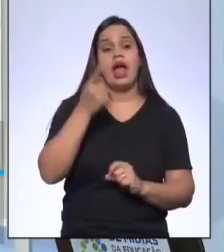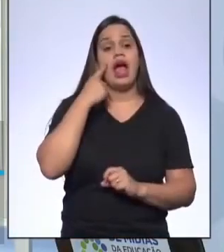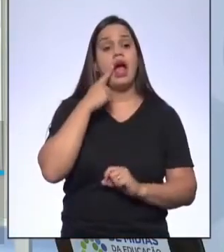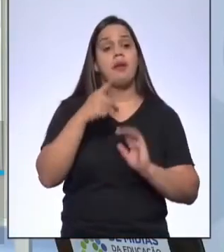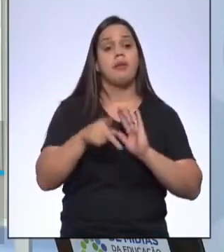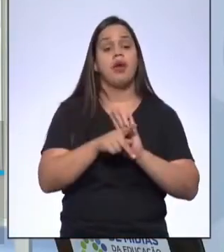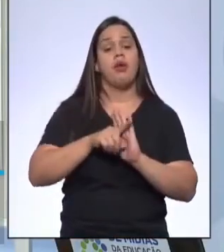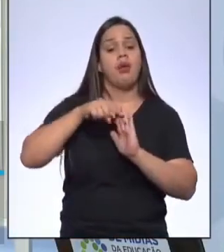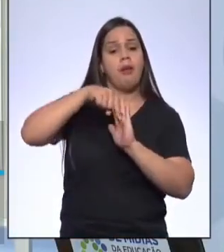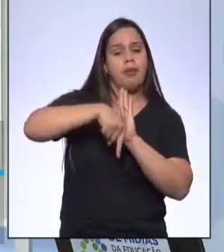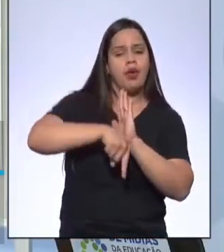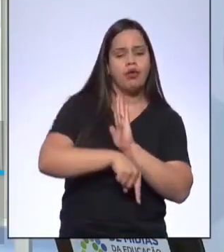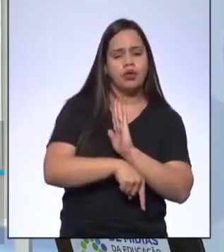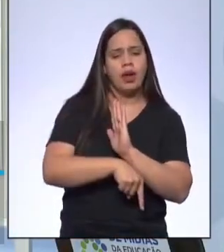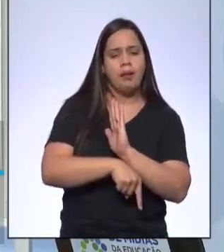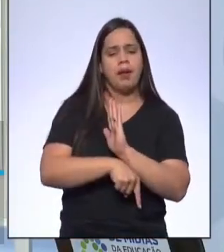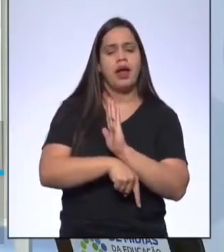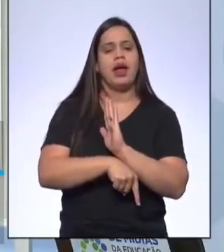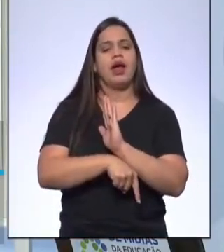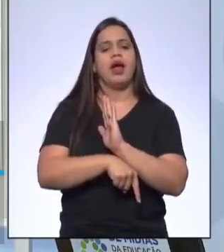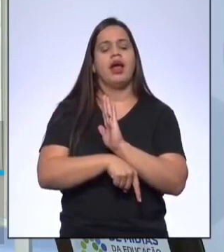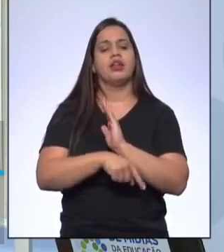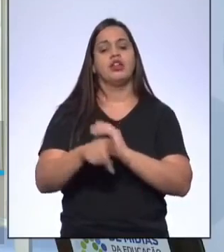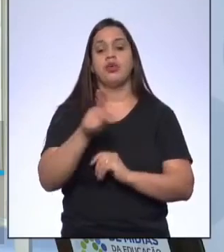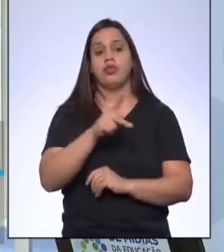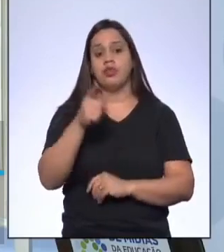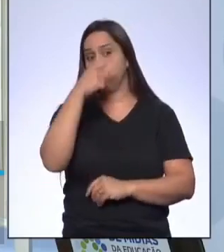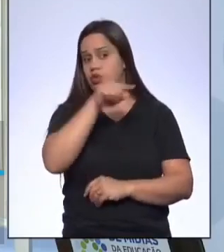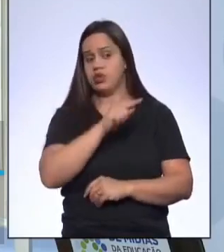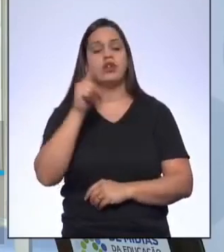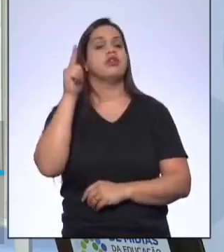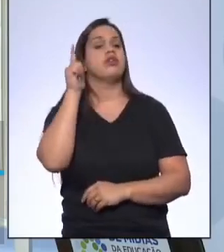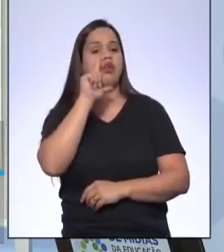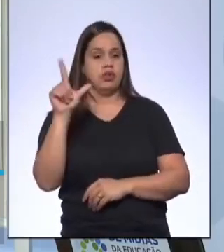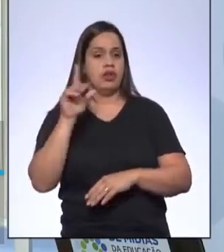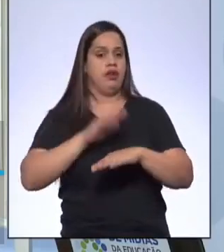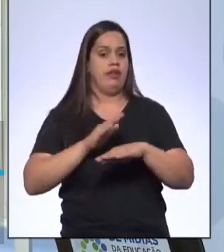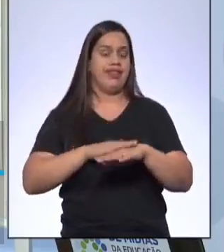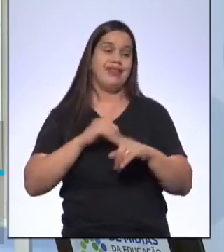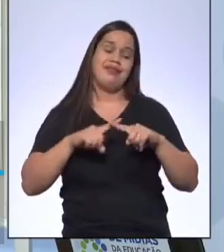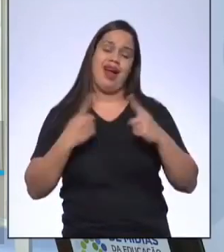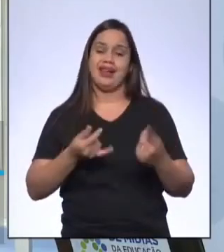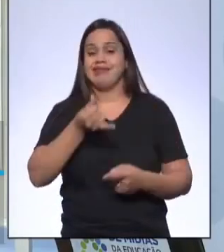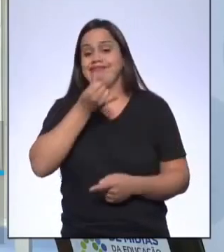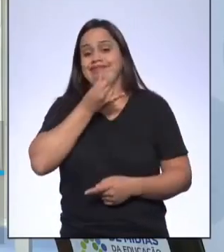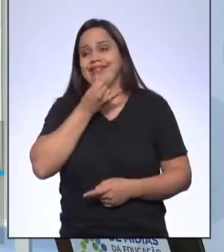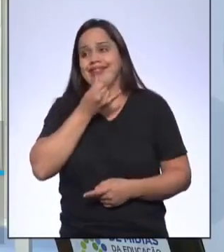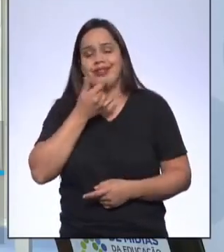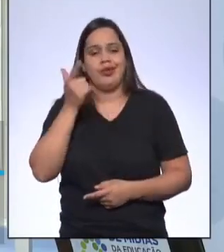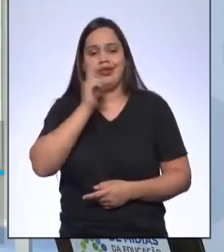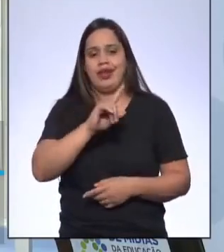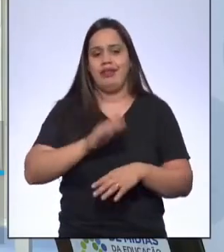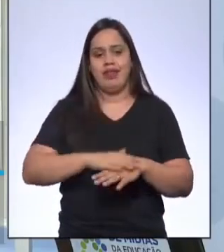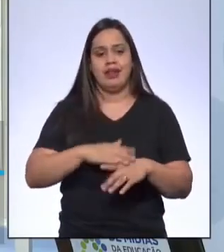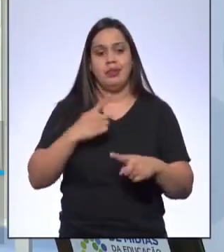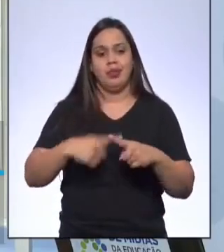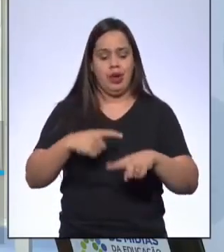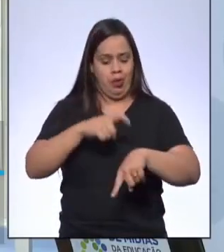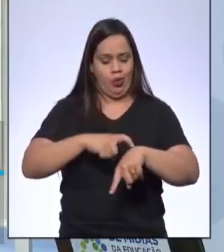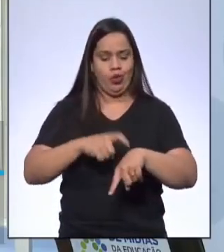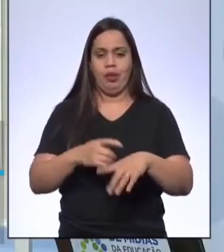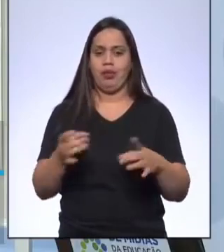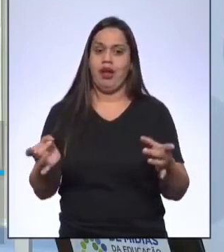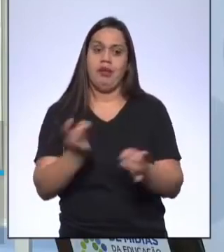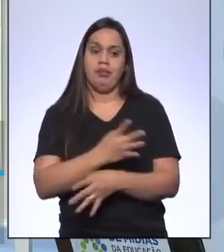aprofundamento aí, os professores de vocês conseguirem fazer. Infelizmente, nós não temos tempo, né? Tá até acabando o meu tempo relacionado a